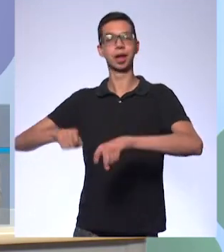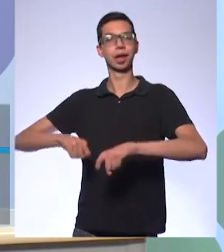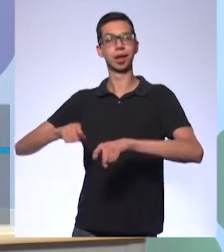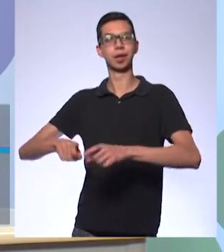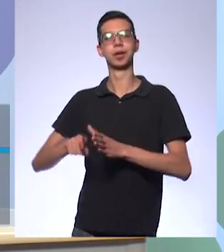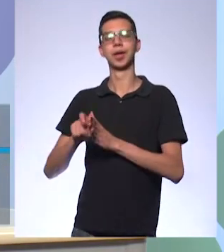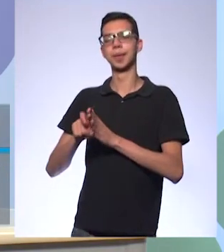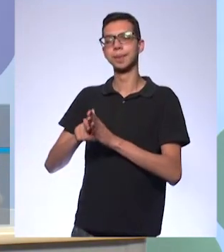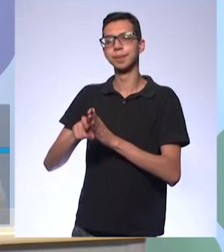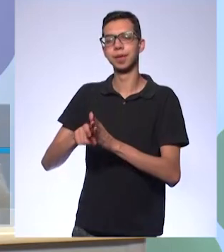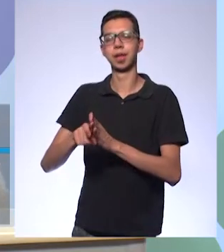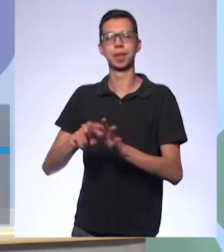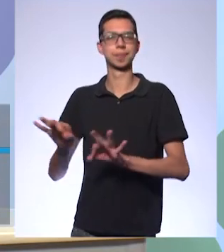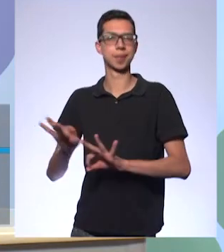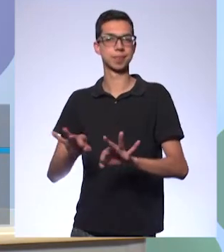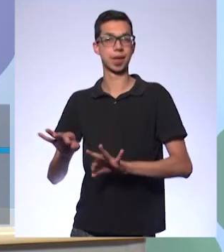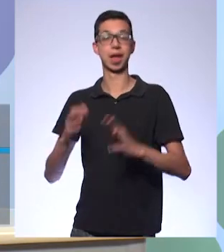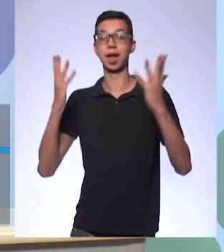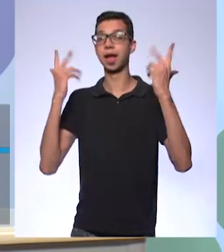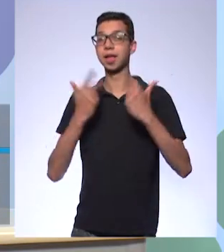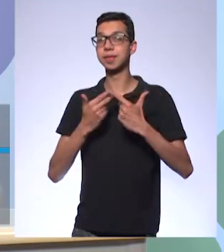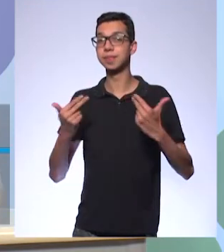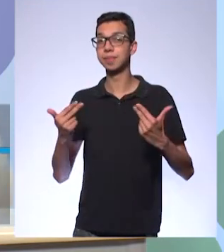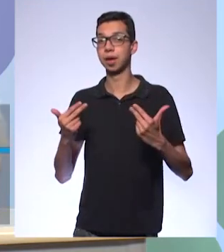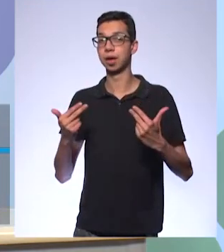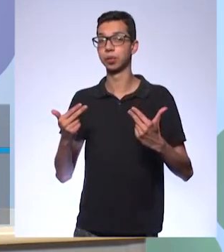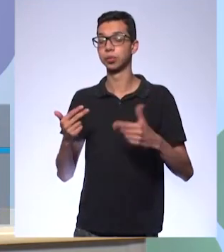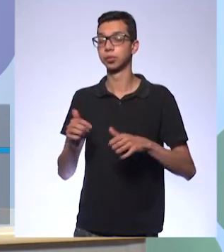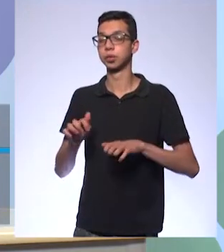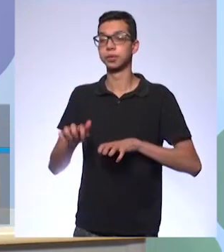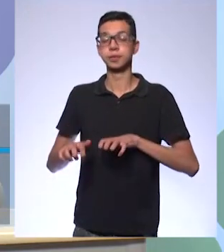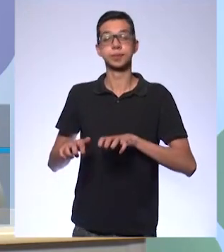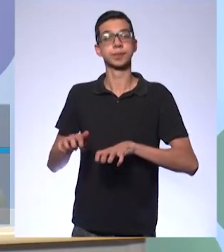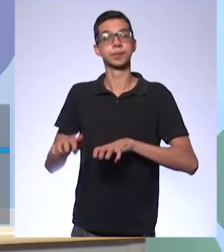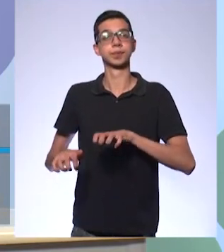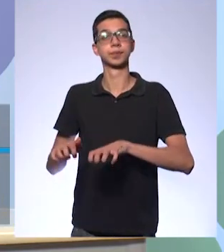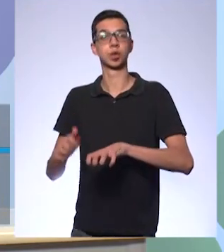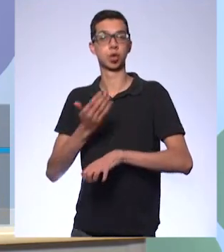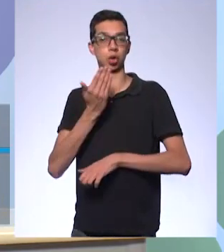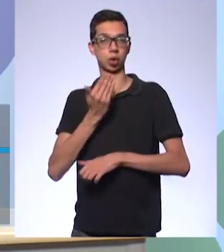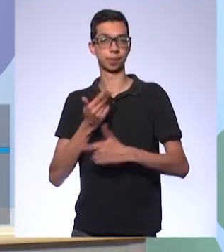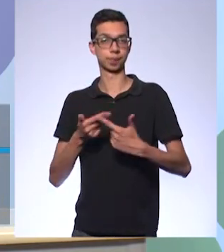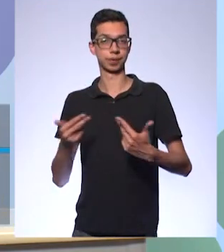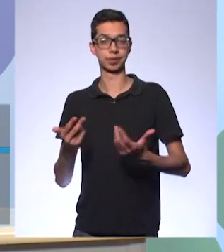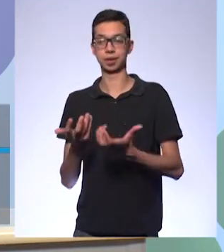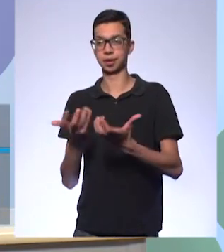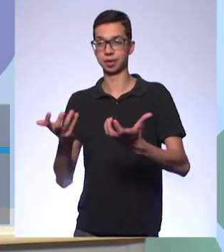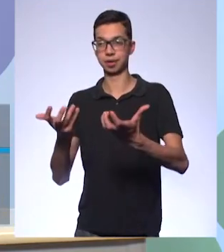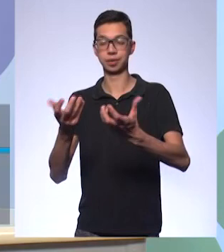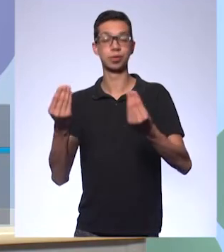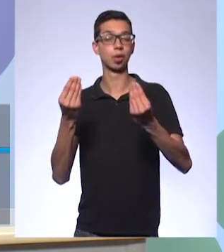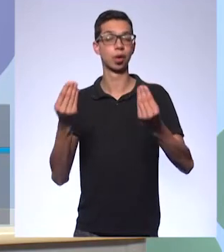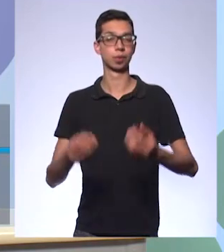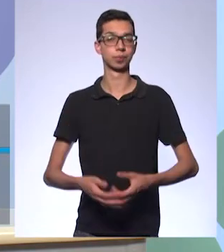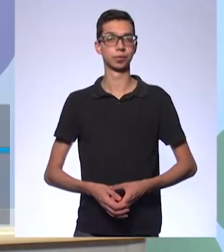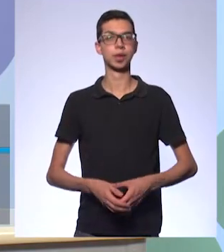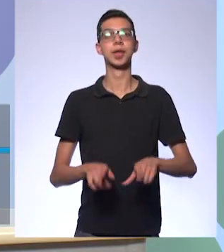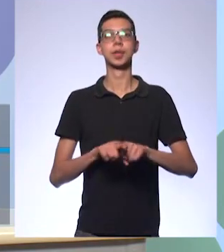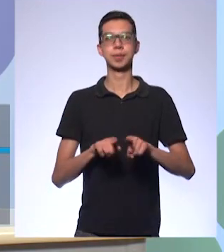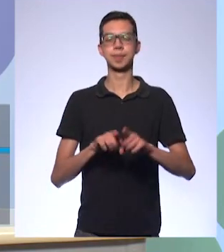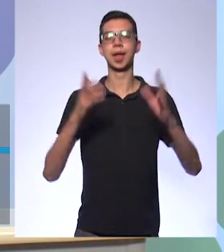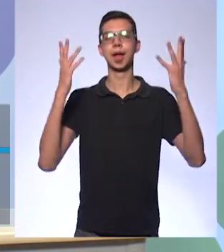animais, né, que são utilizados para alimentação? Então tudo isso interfere em um monte de outros processos. Também em animais, por exemplo, que